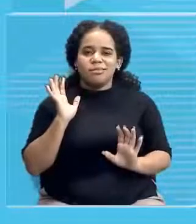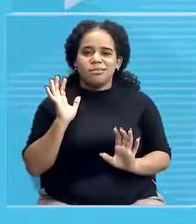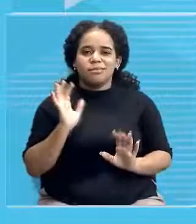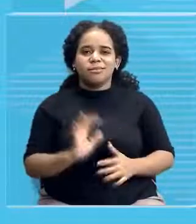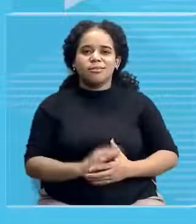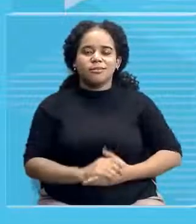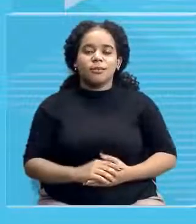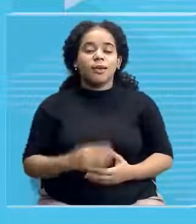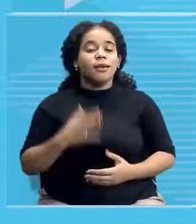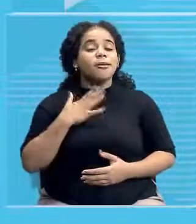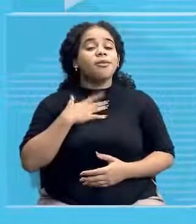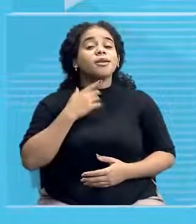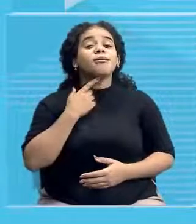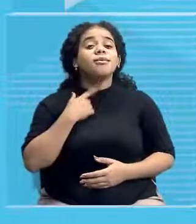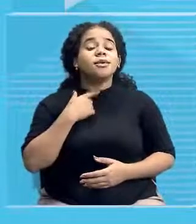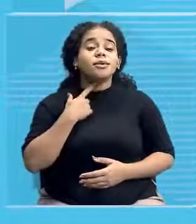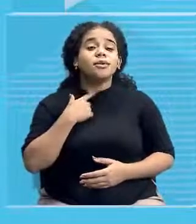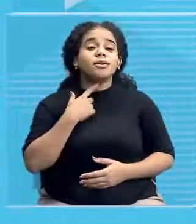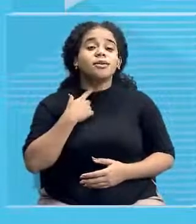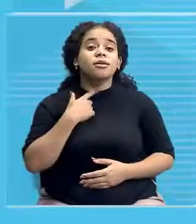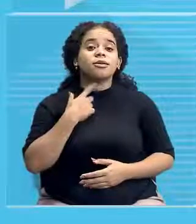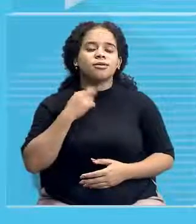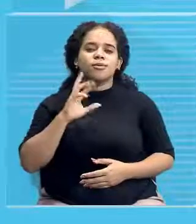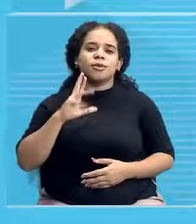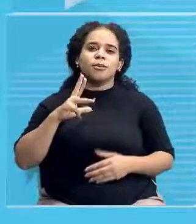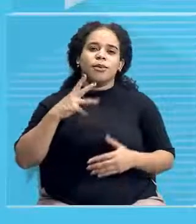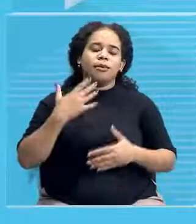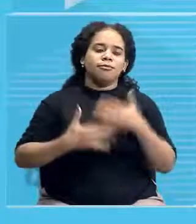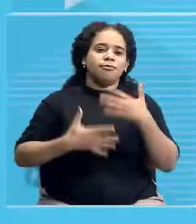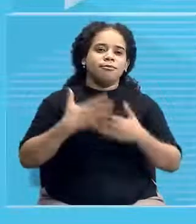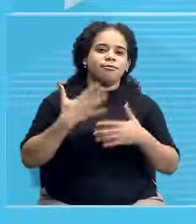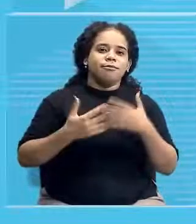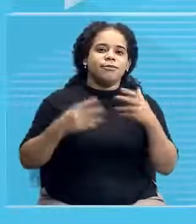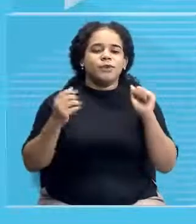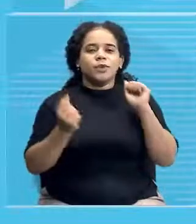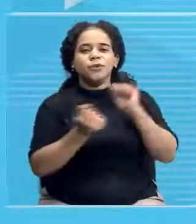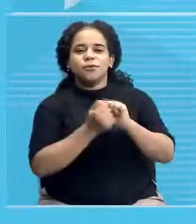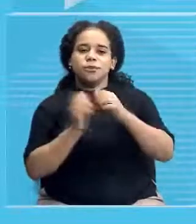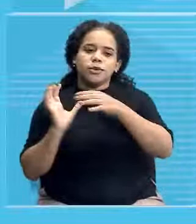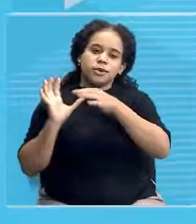E meu desejo não entra, não tem nada a ver.